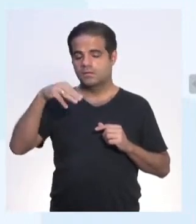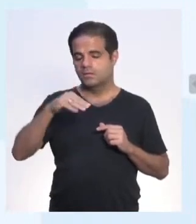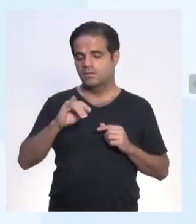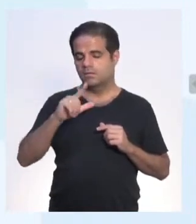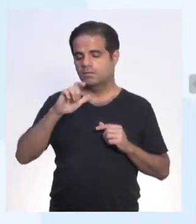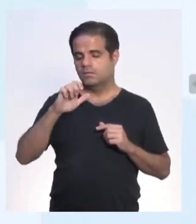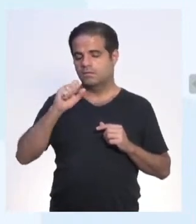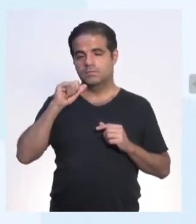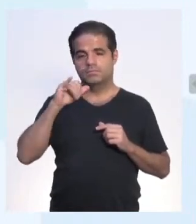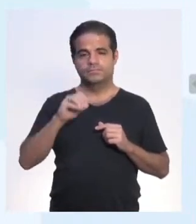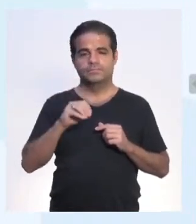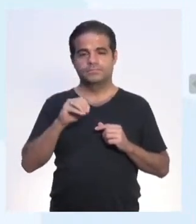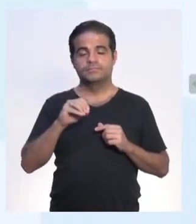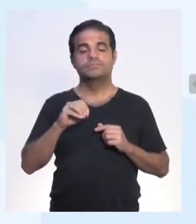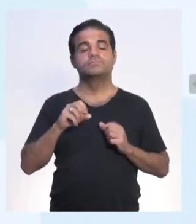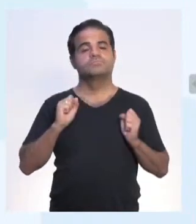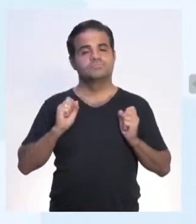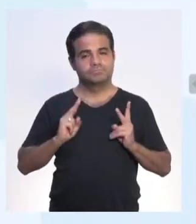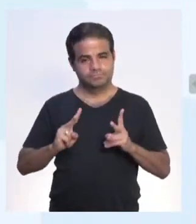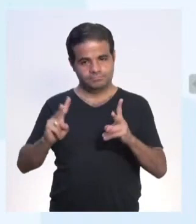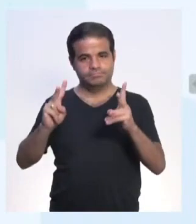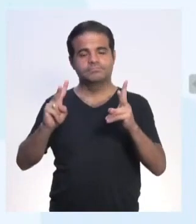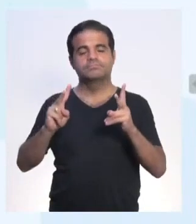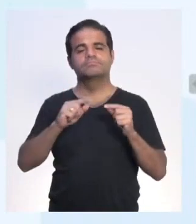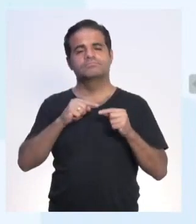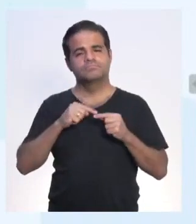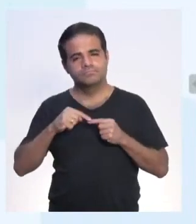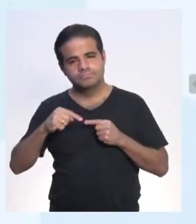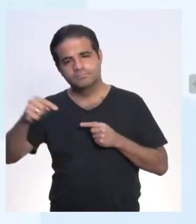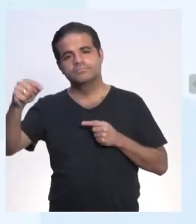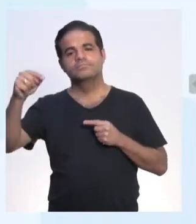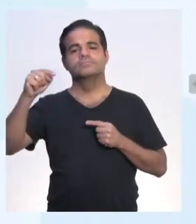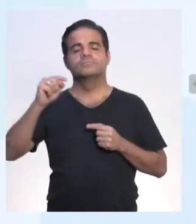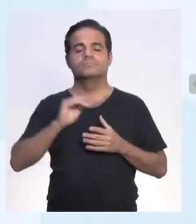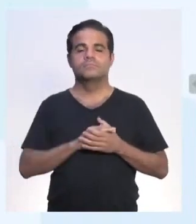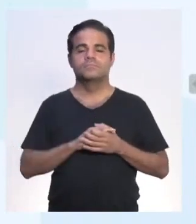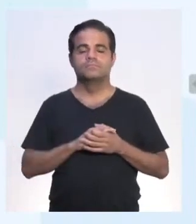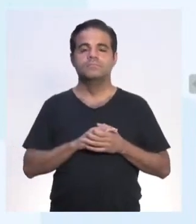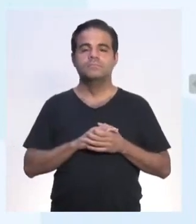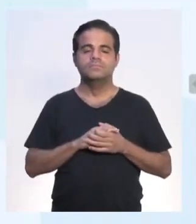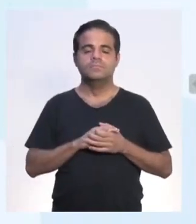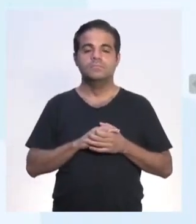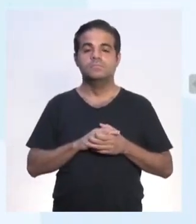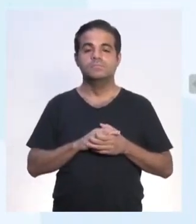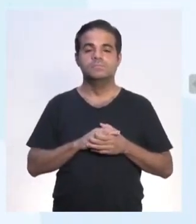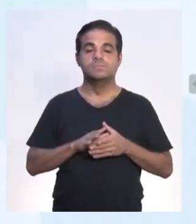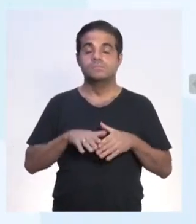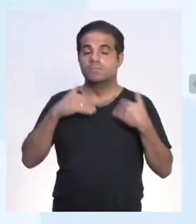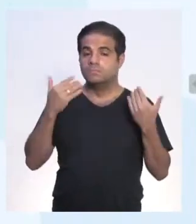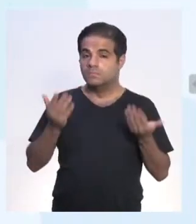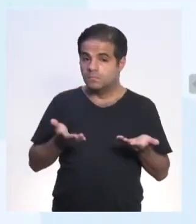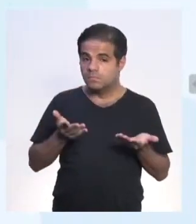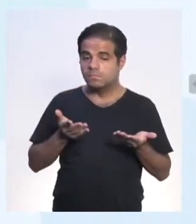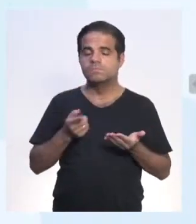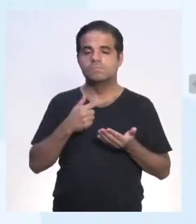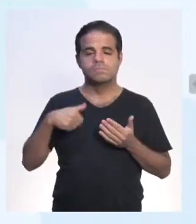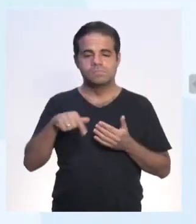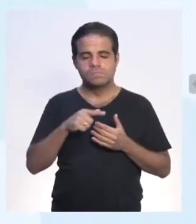é o milésimo. E continua daí para frente. Quando nós formos